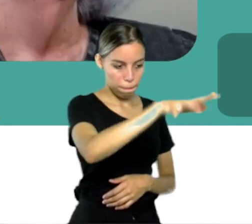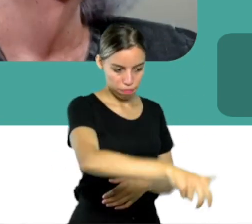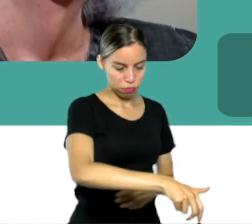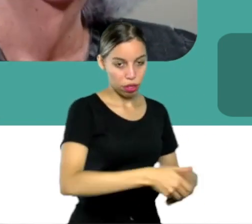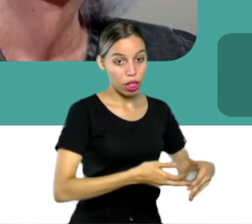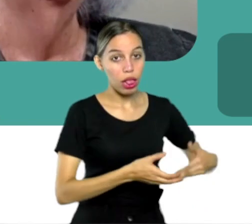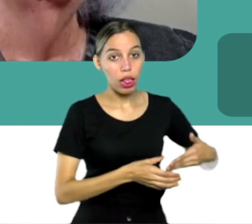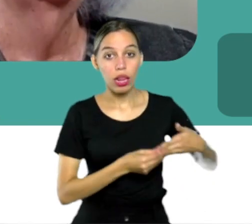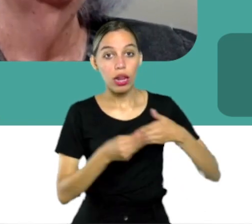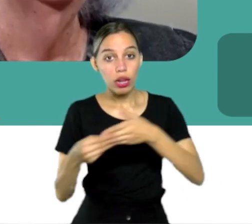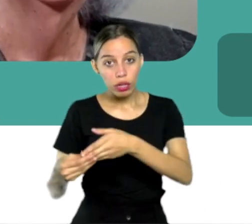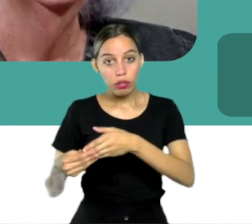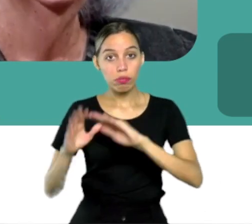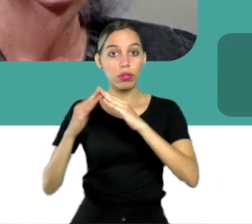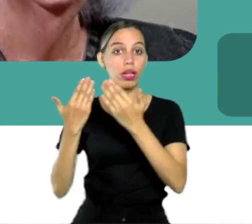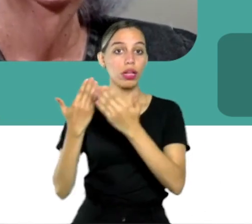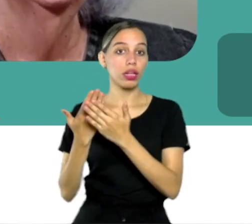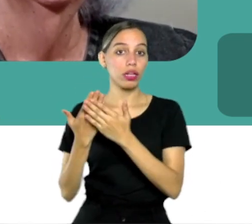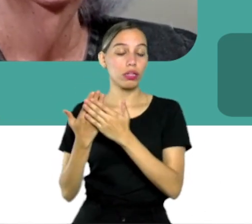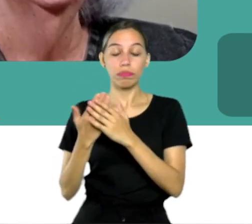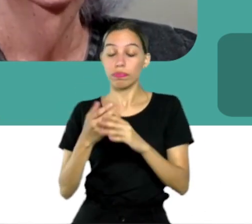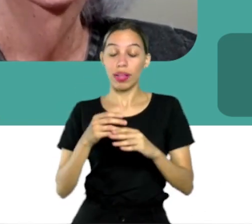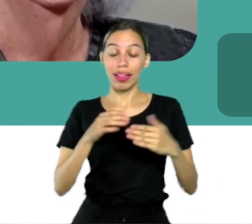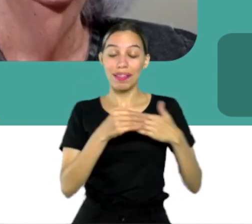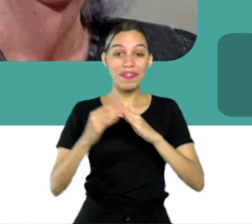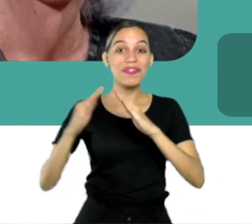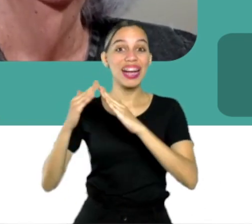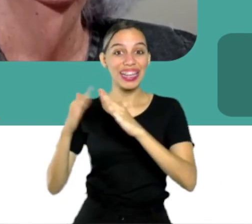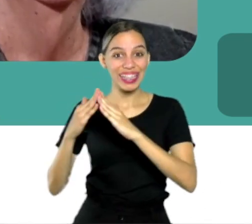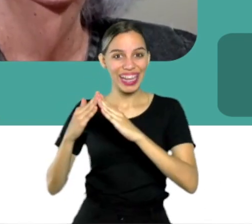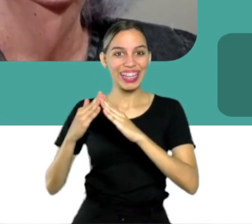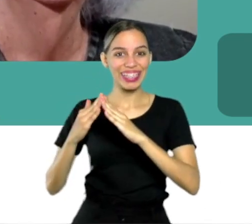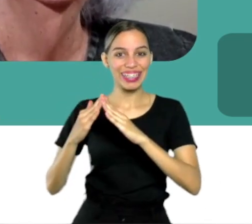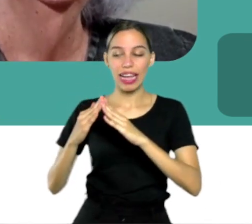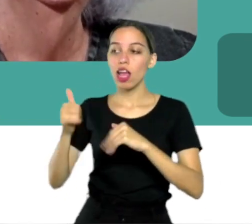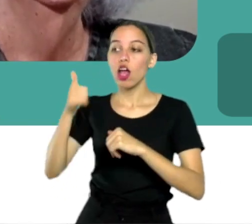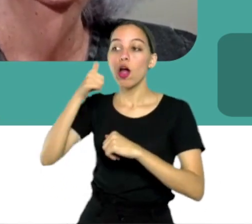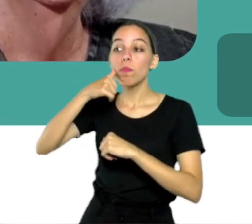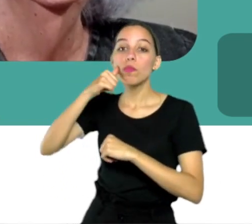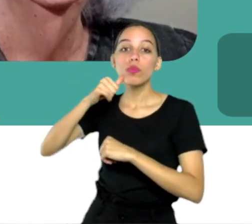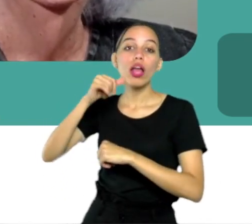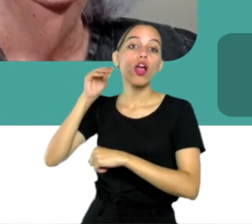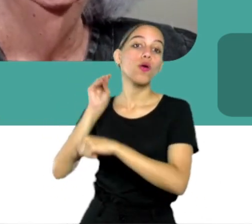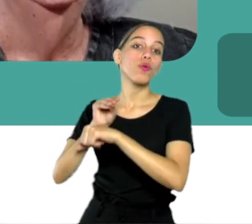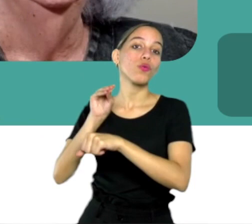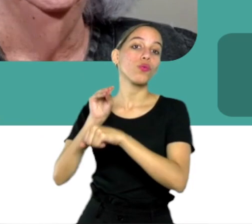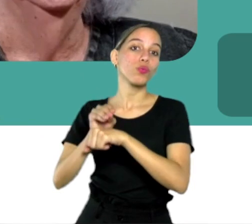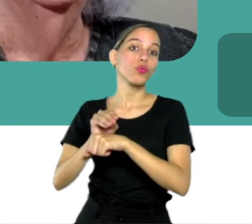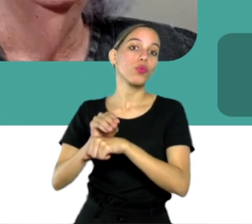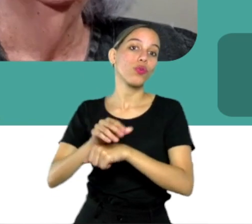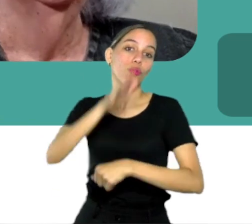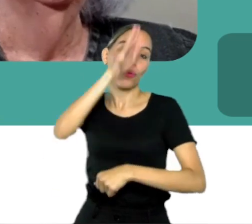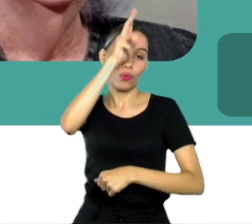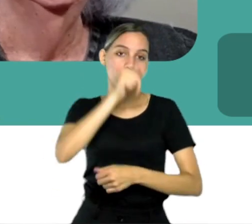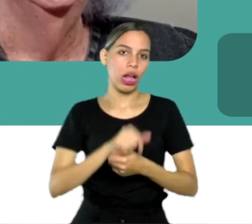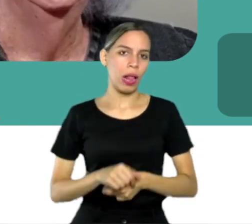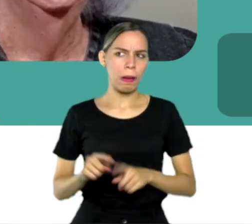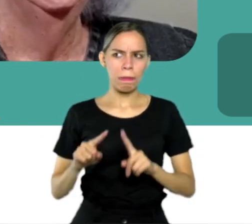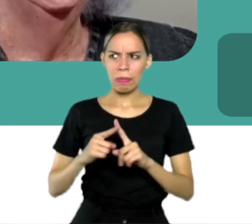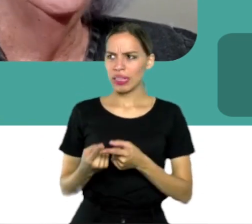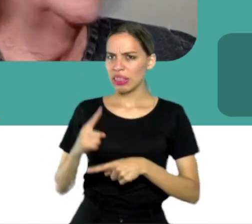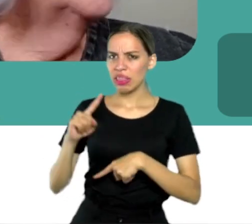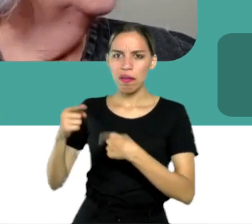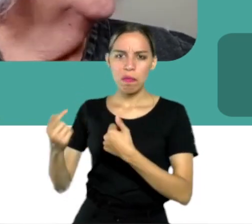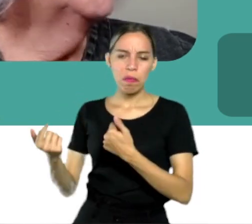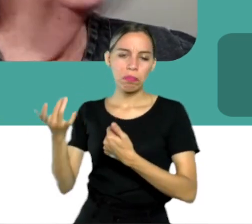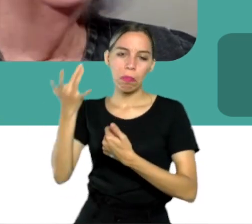mesmo, né? Bem inusitada. Li, aí vocês vão reeditar esse livro, vai fazer uma revisão e vai disponibilizar para a